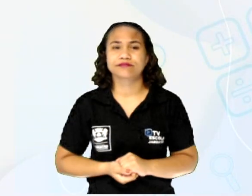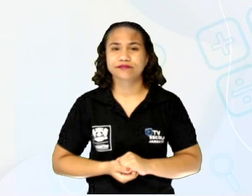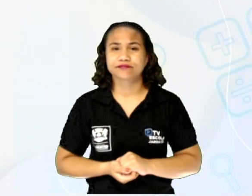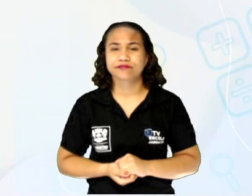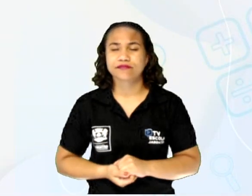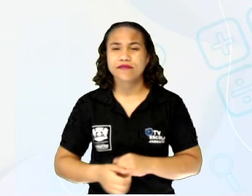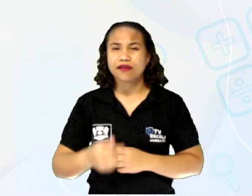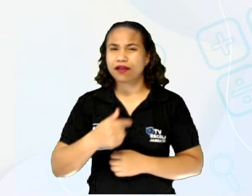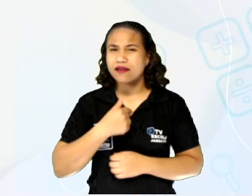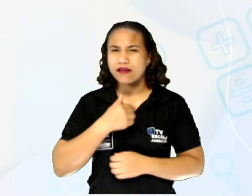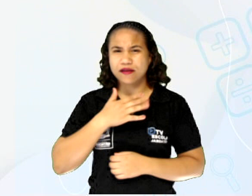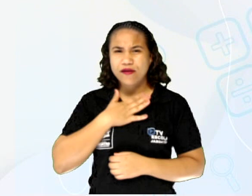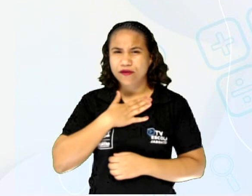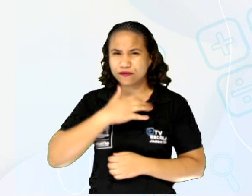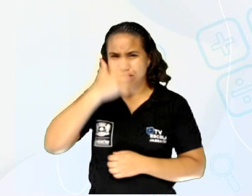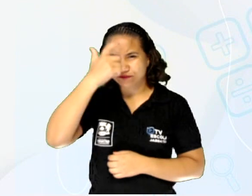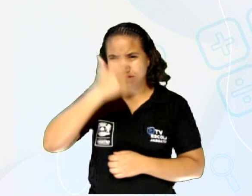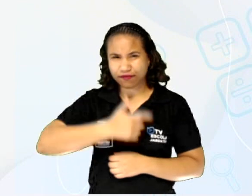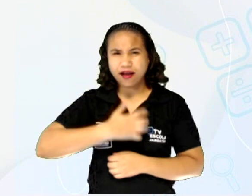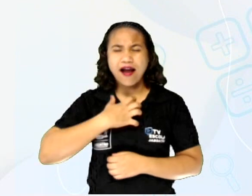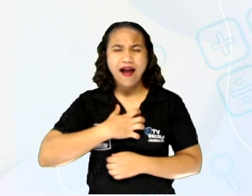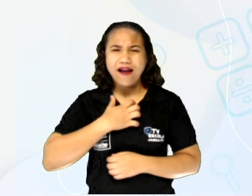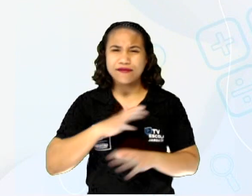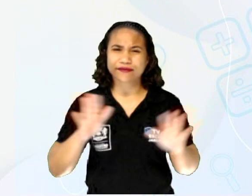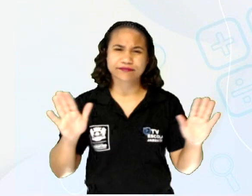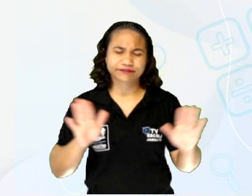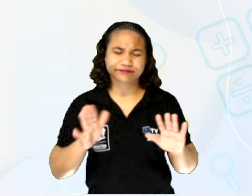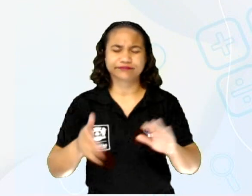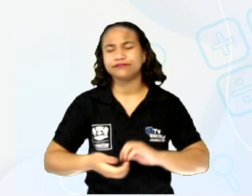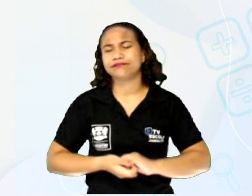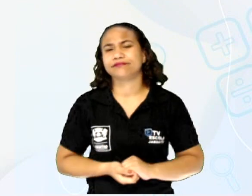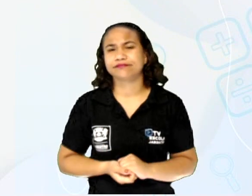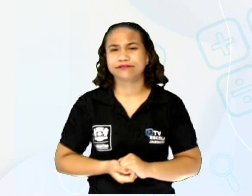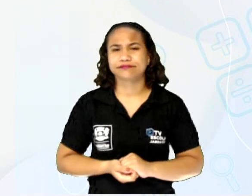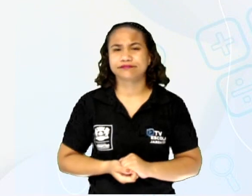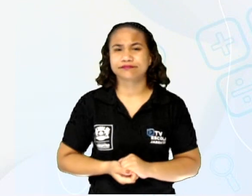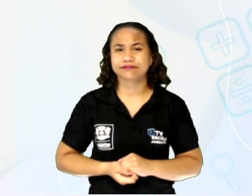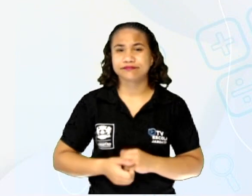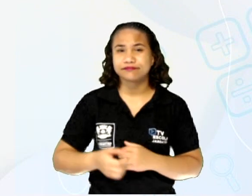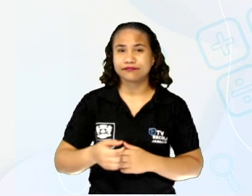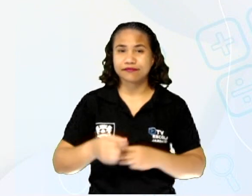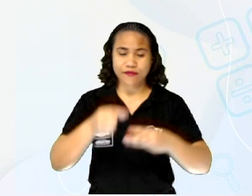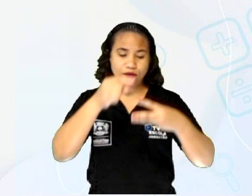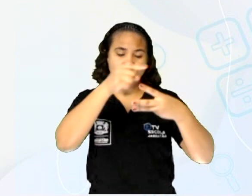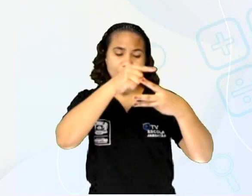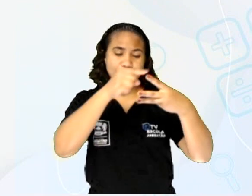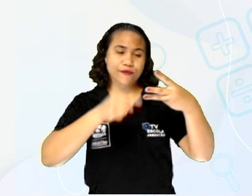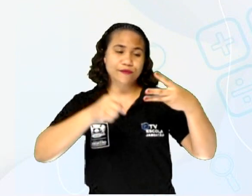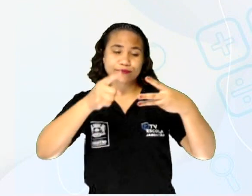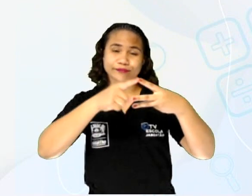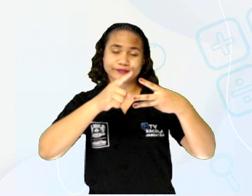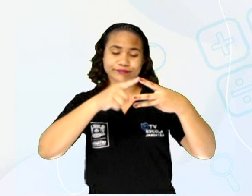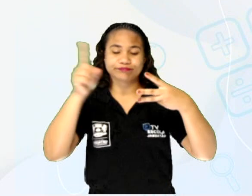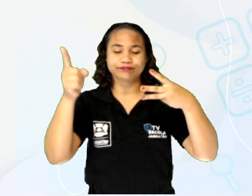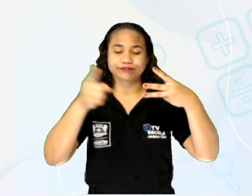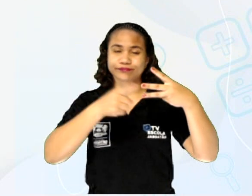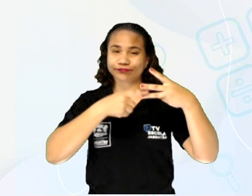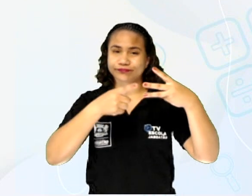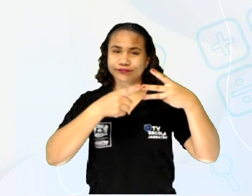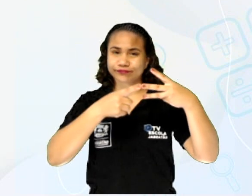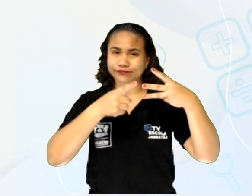Eu não estou chateada. Então, I am not upset,